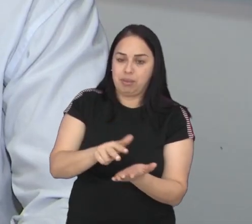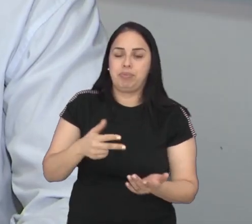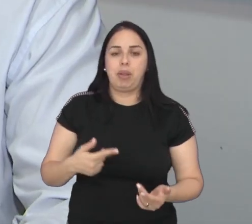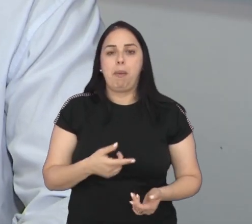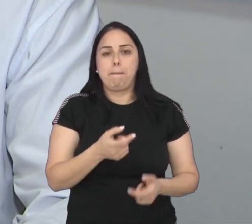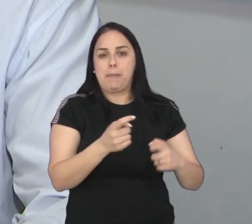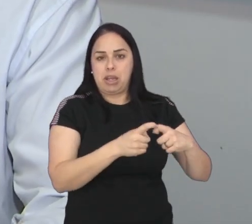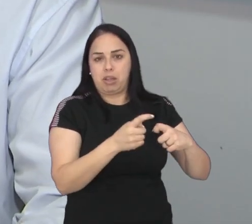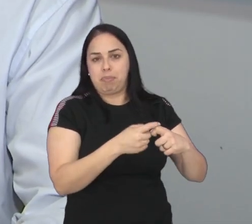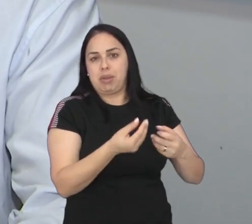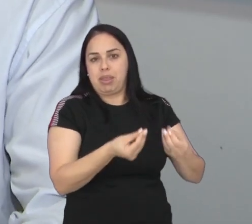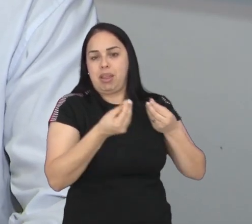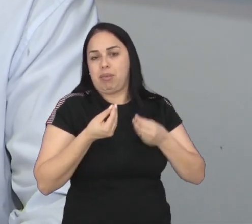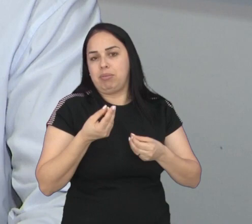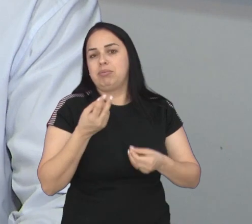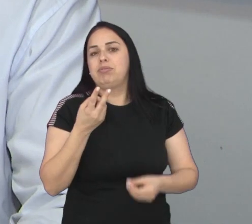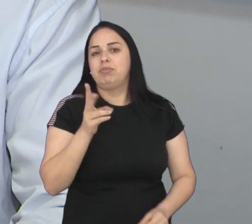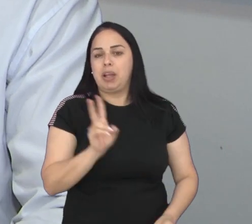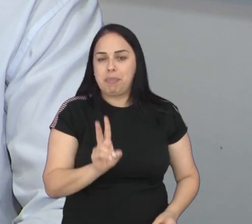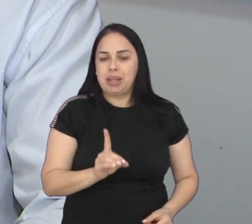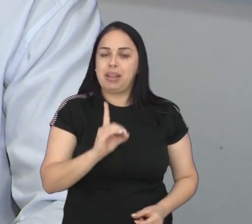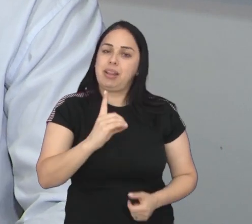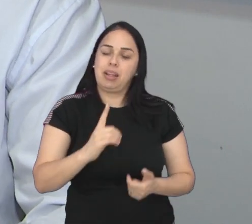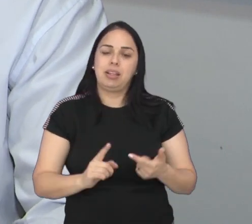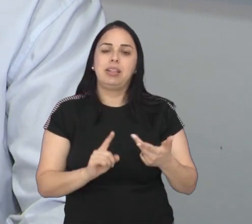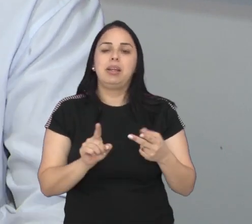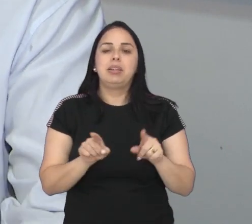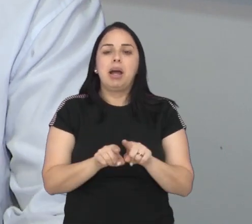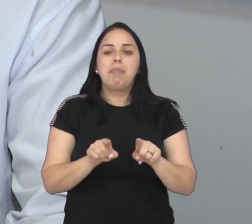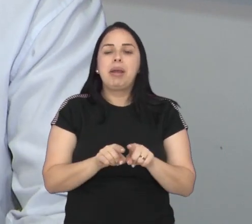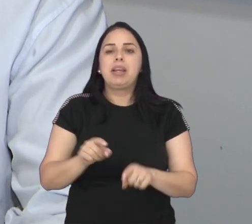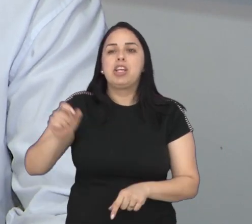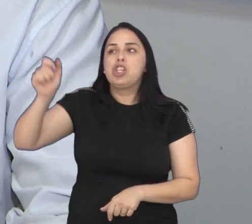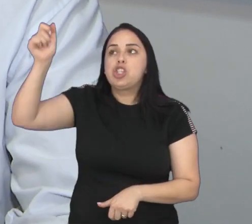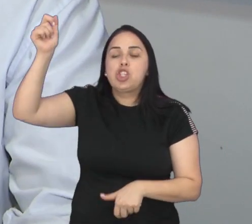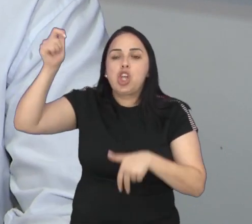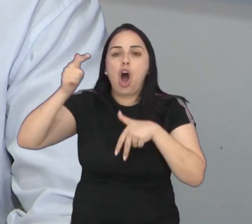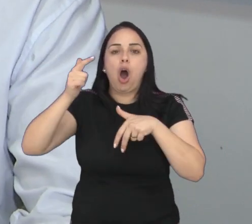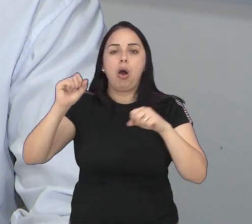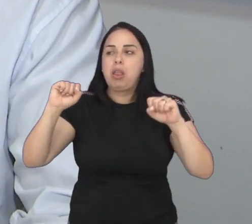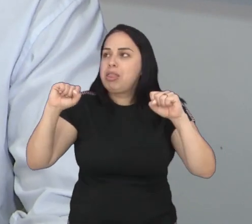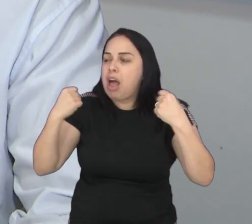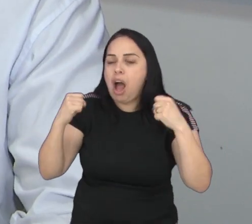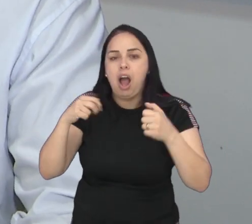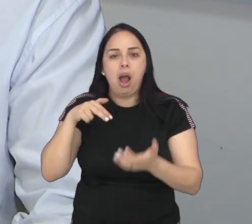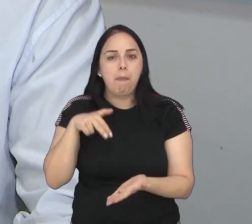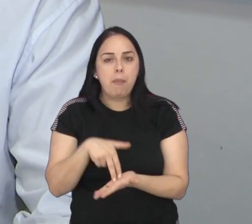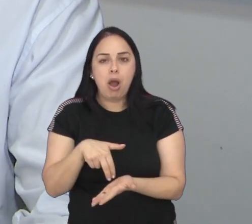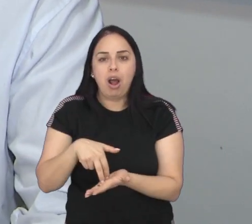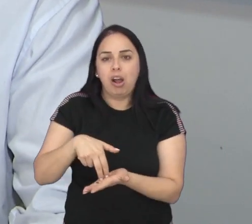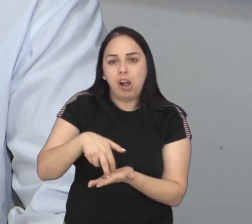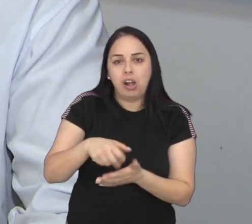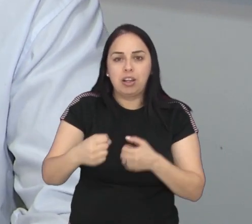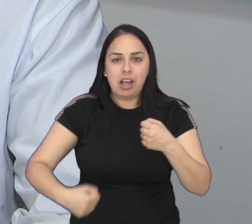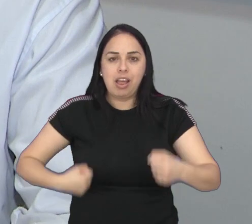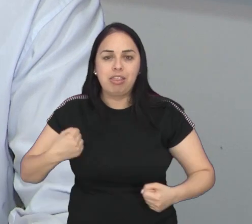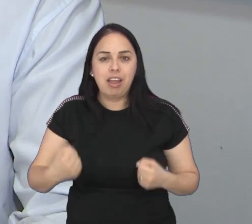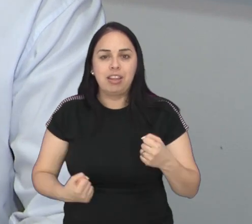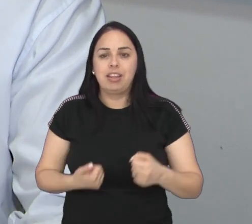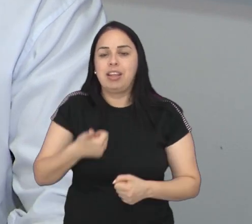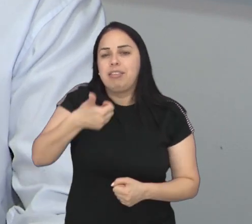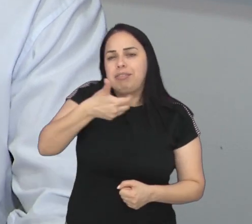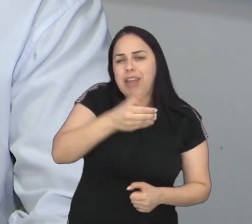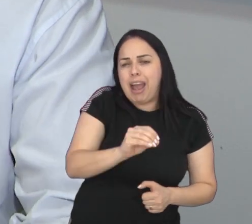médico indicou, né, suplementar, começar a tomar a vitamina D, como também falou para eu começar a tomar mais sol, fazer exercício,